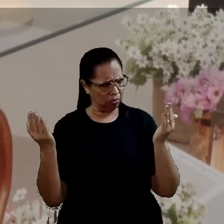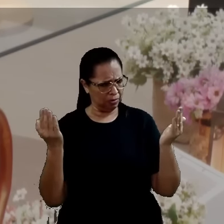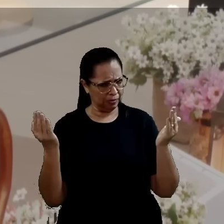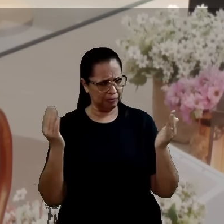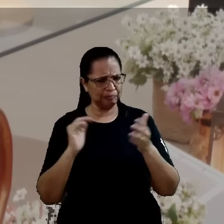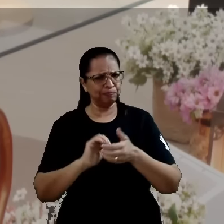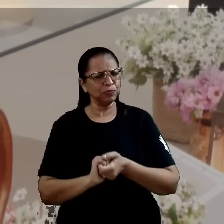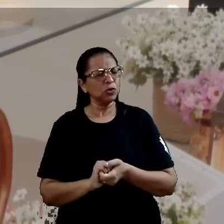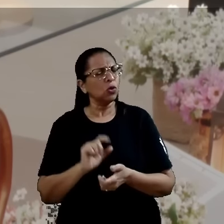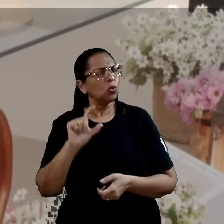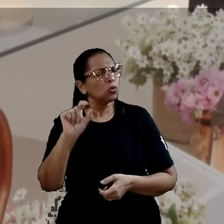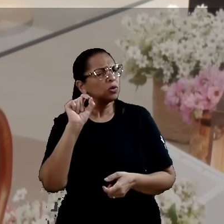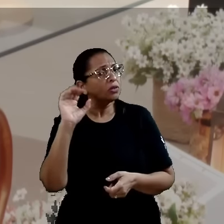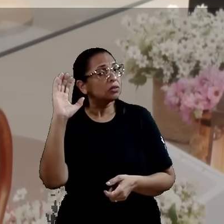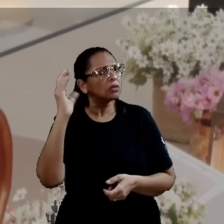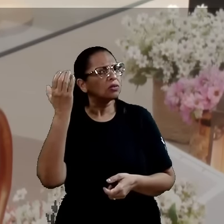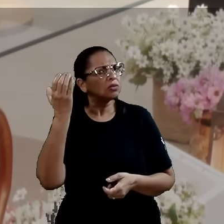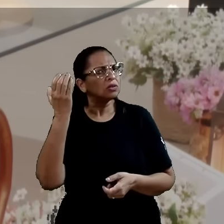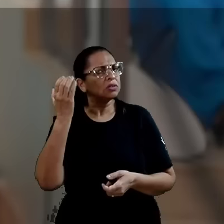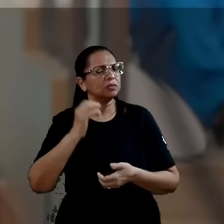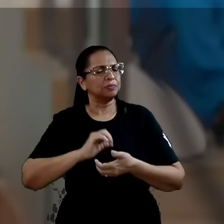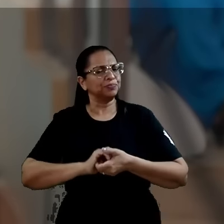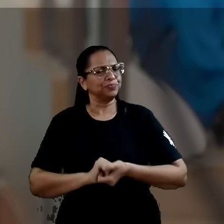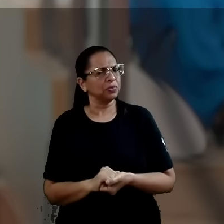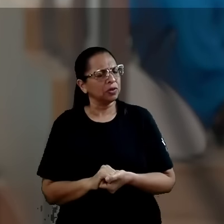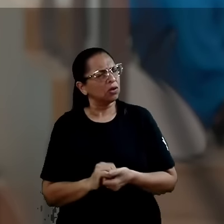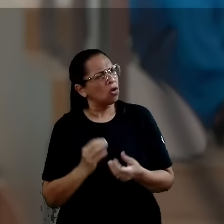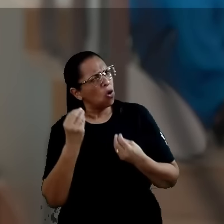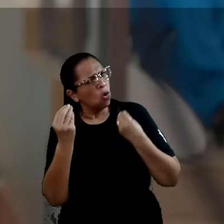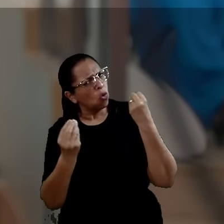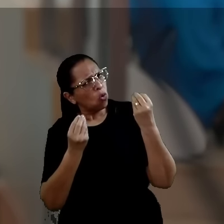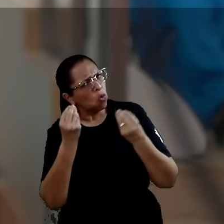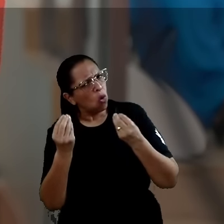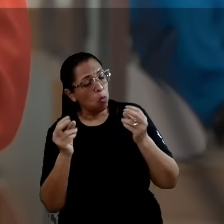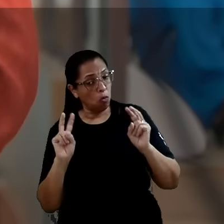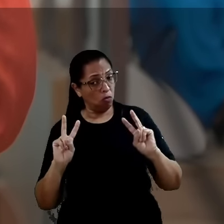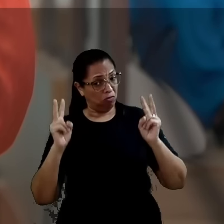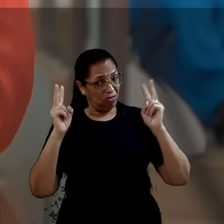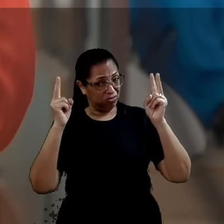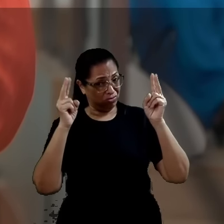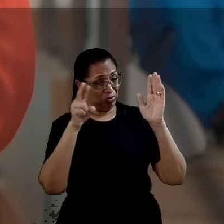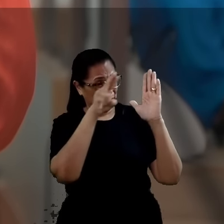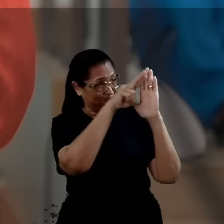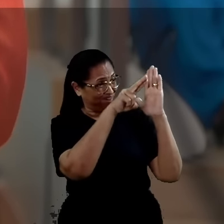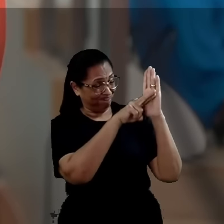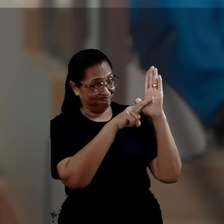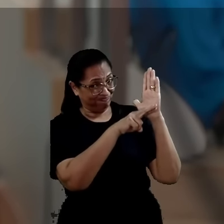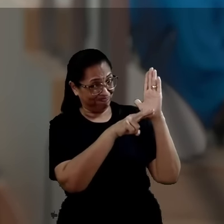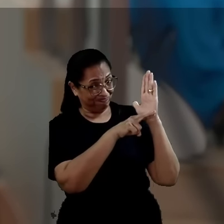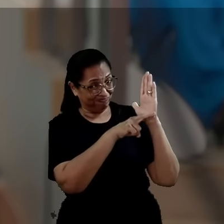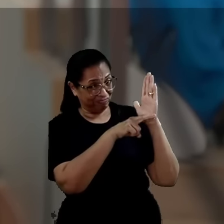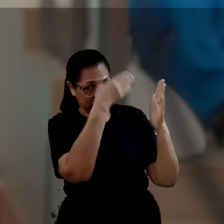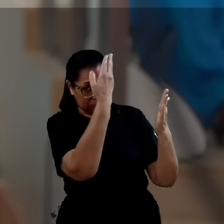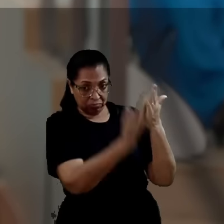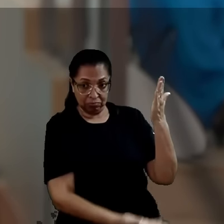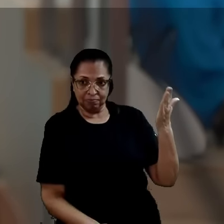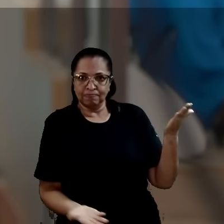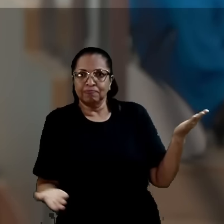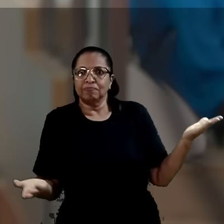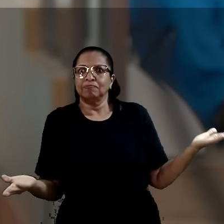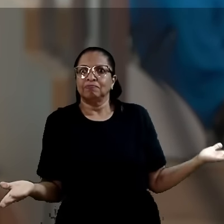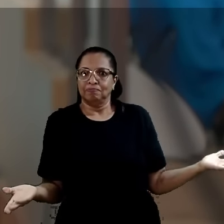valores que nós detemos a verdade está conosco e é esse